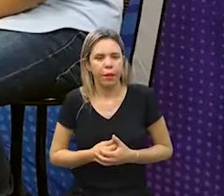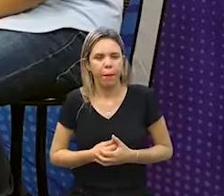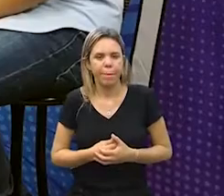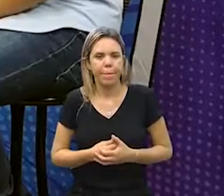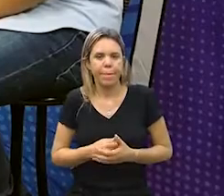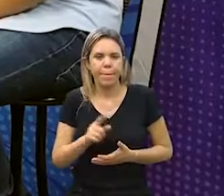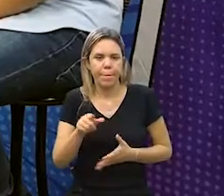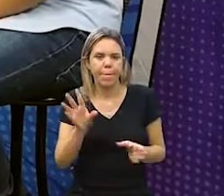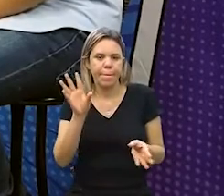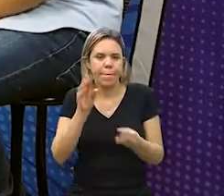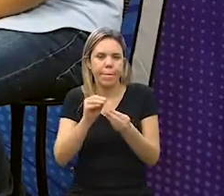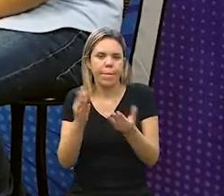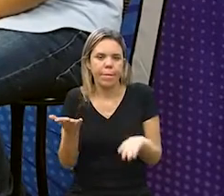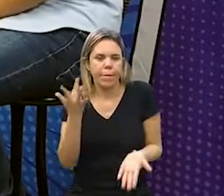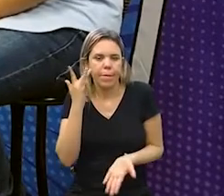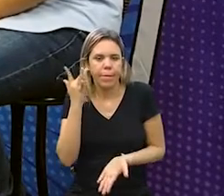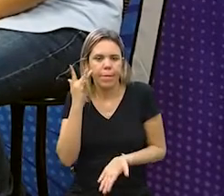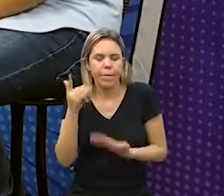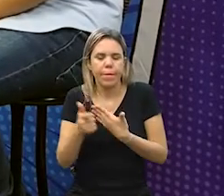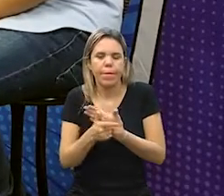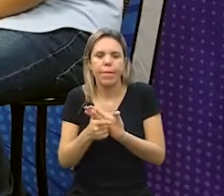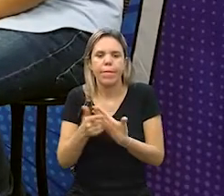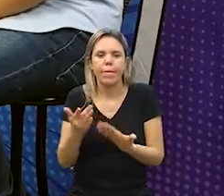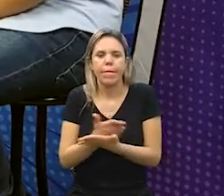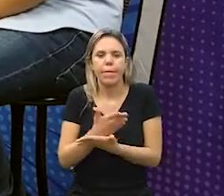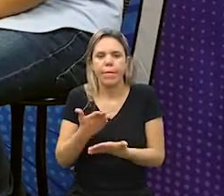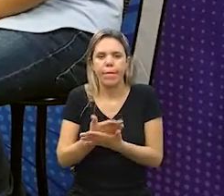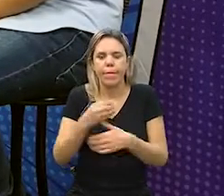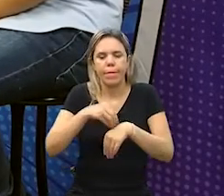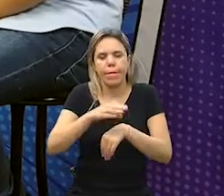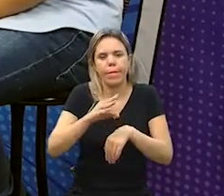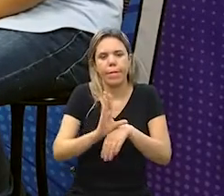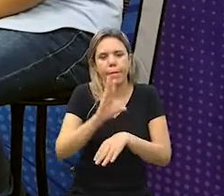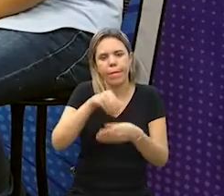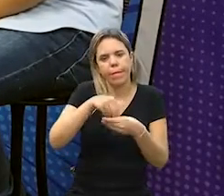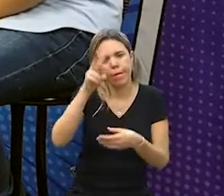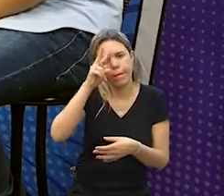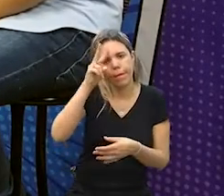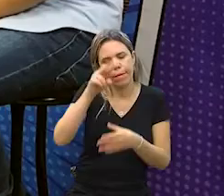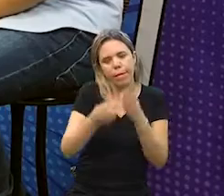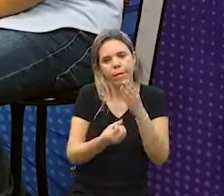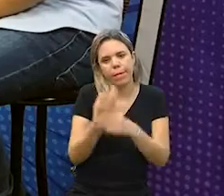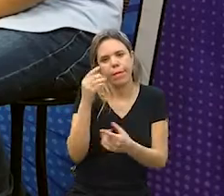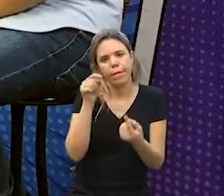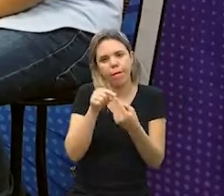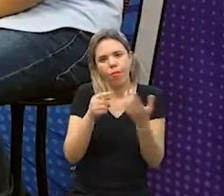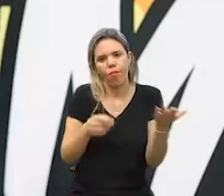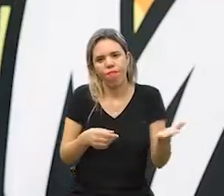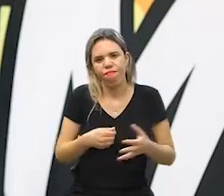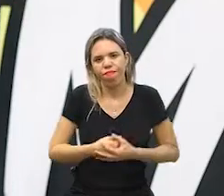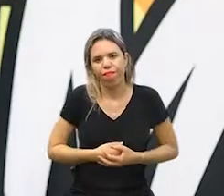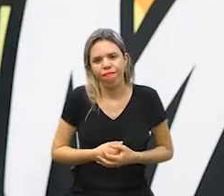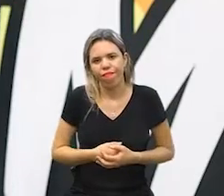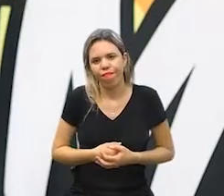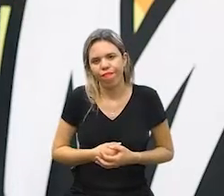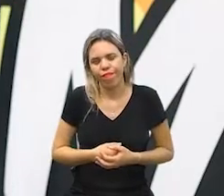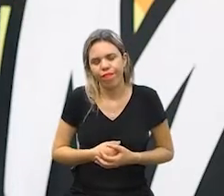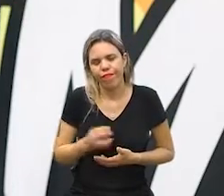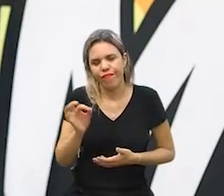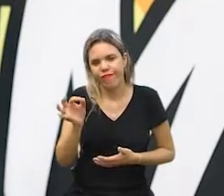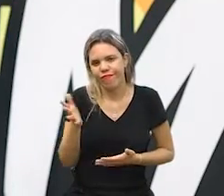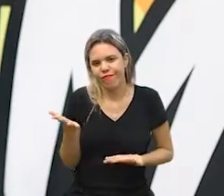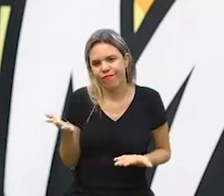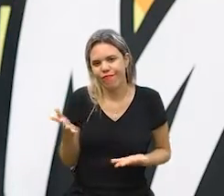é isso, né? Eu acho que a função do livro é isso, é trazer o leitor para dentro da história e criar essa identificação.